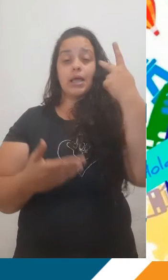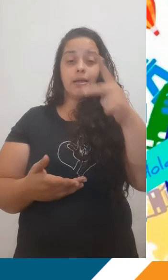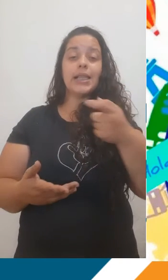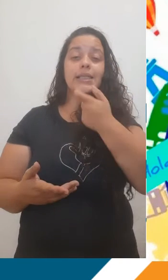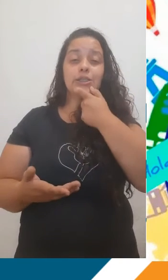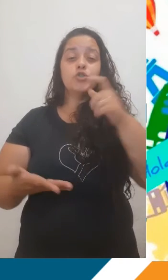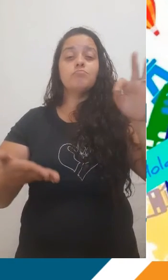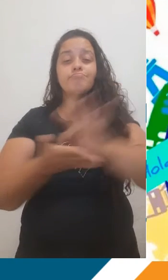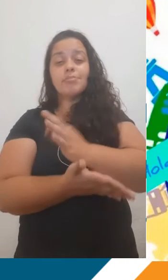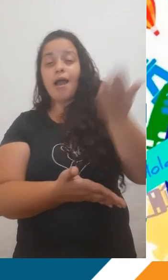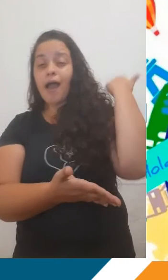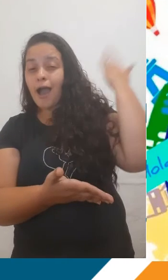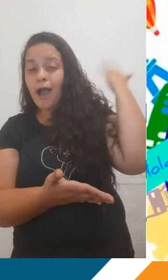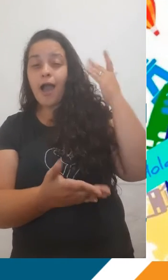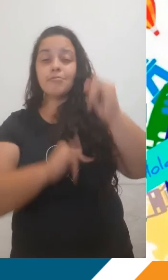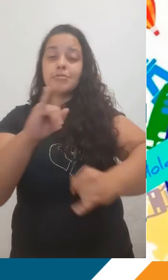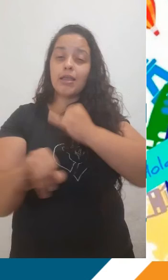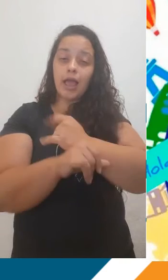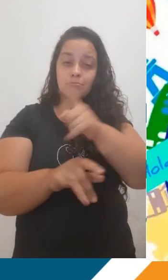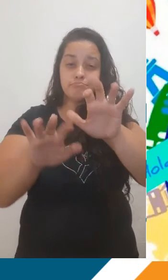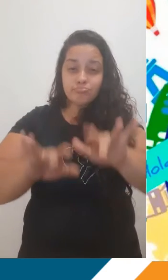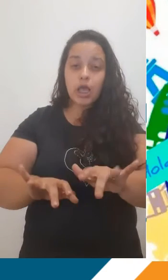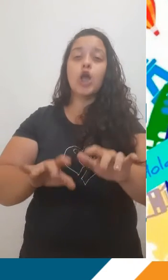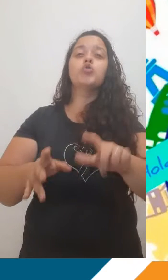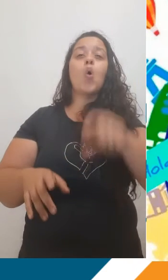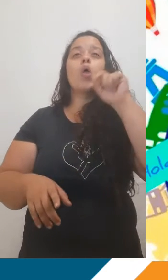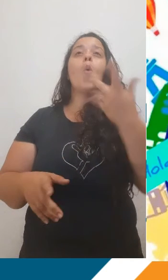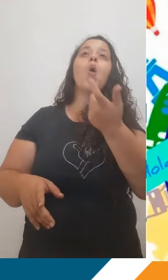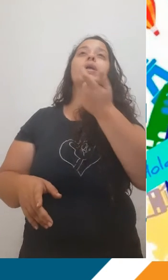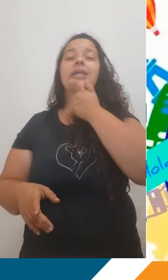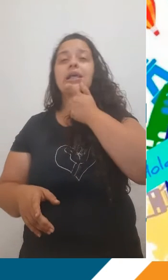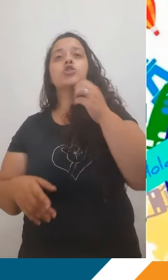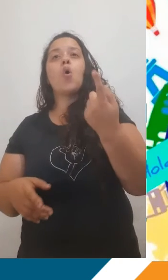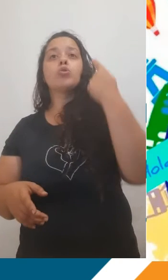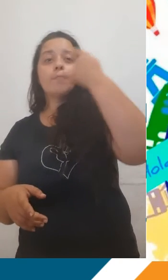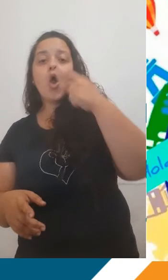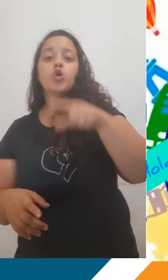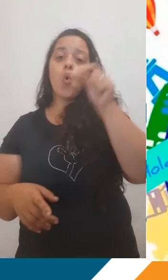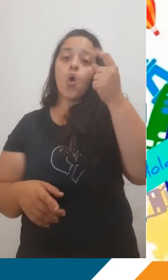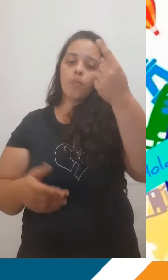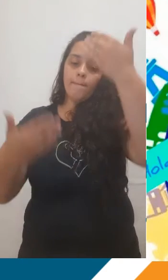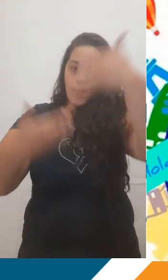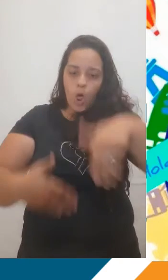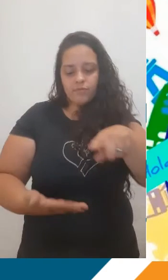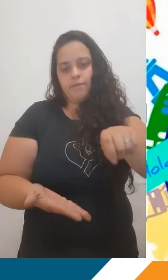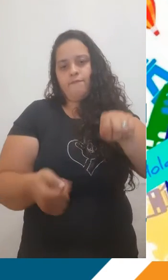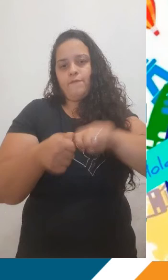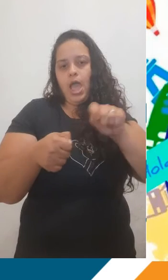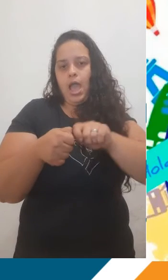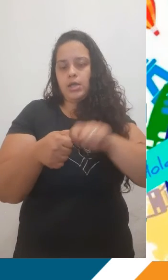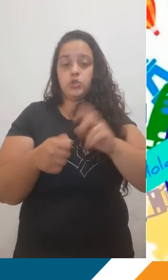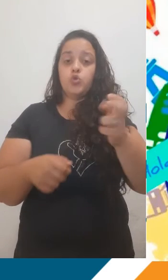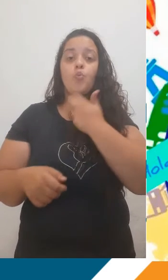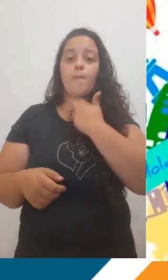estrangeira que você marcou lá na inscrição. Se você fizer diferente, você pode acabar perdendo os pontos da